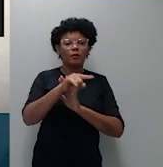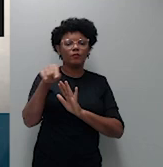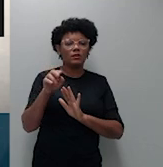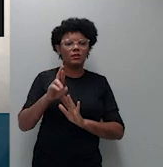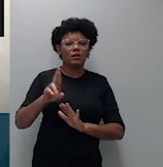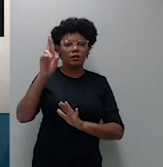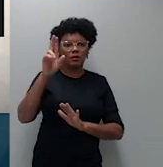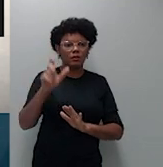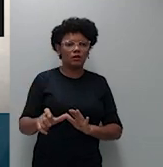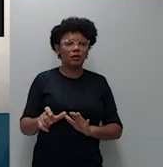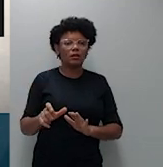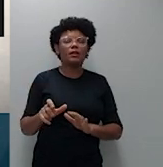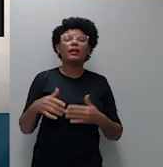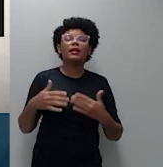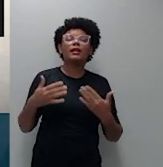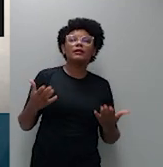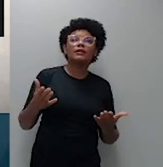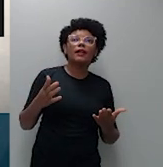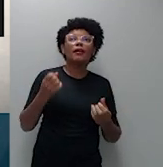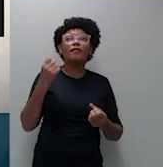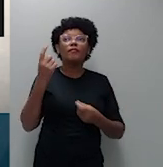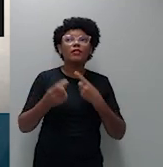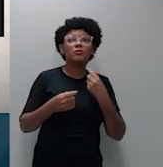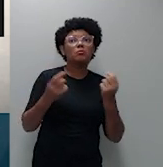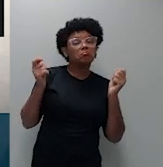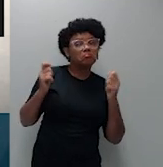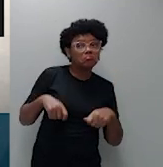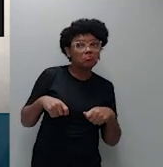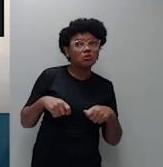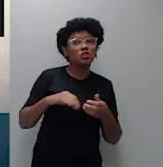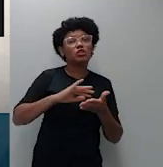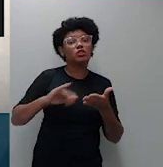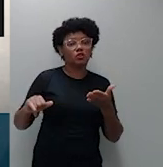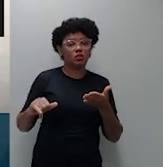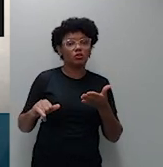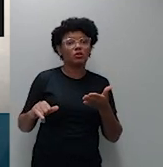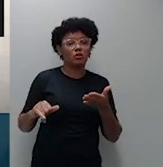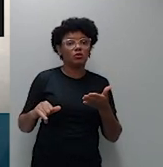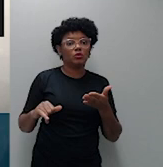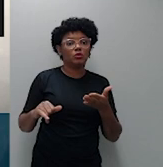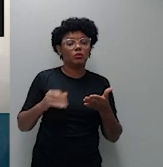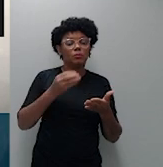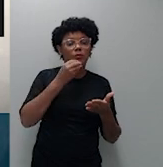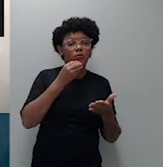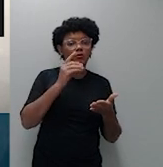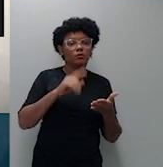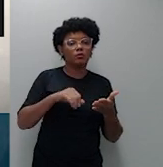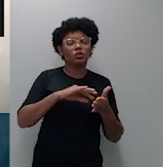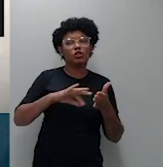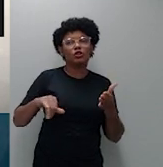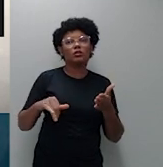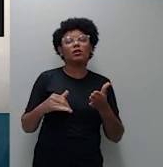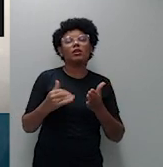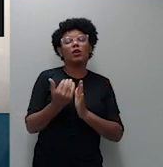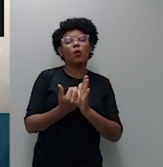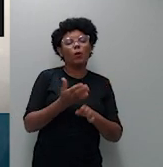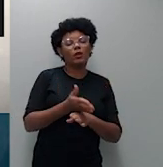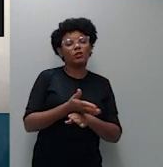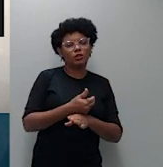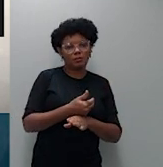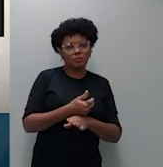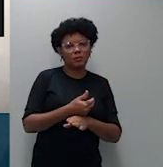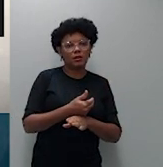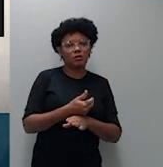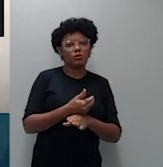acerca da eventual possibilidade de retirada retirada de pauta ou adiamento do